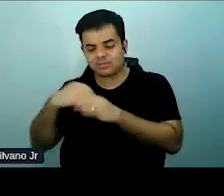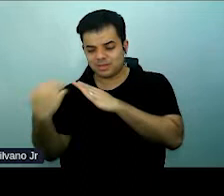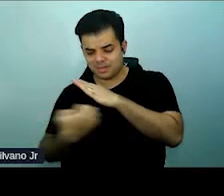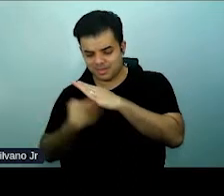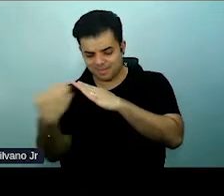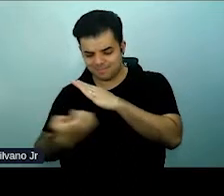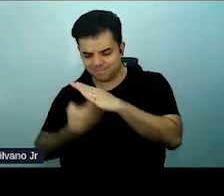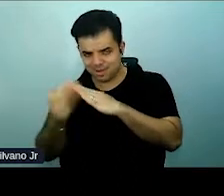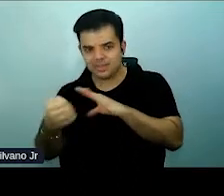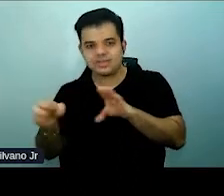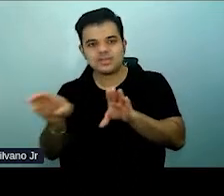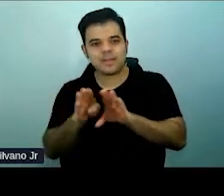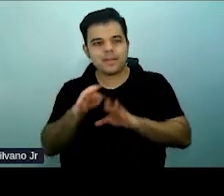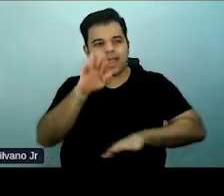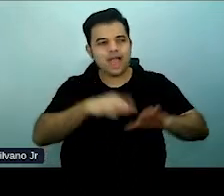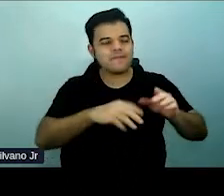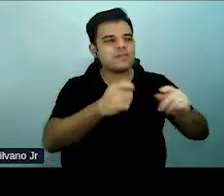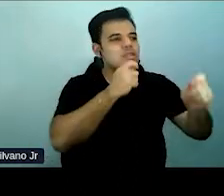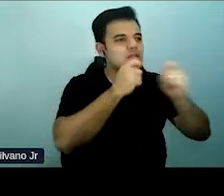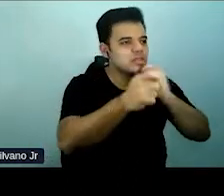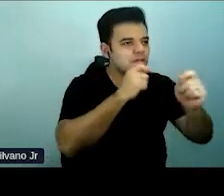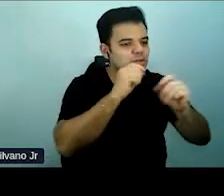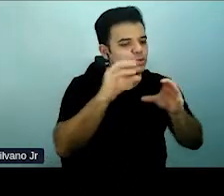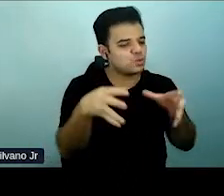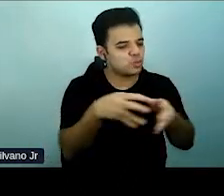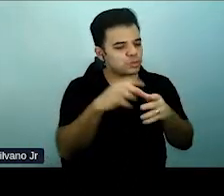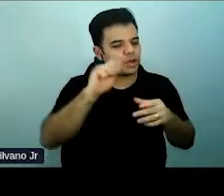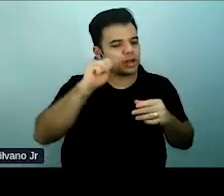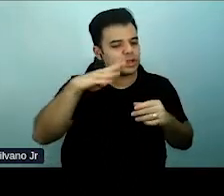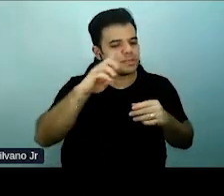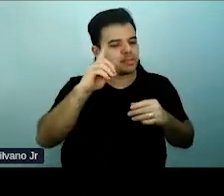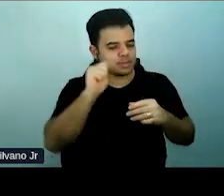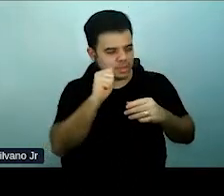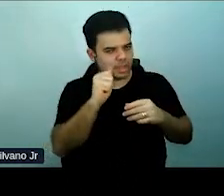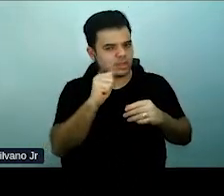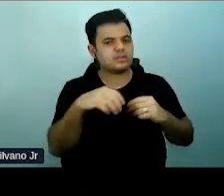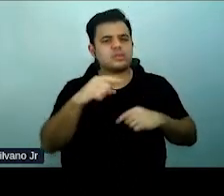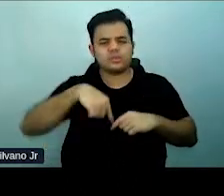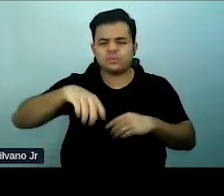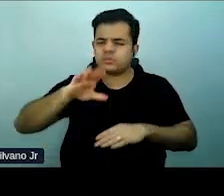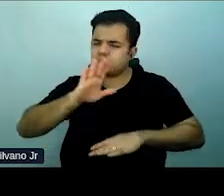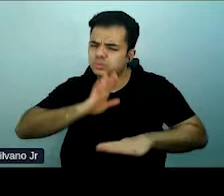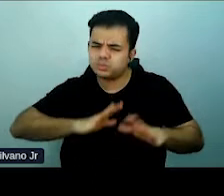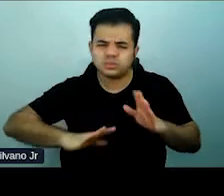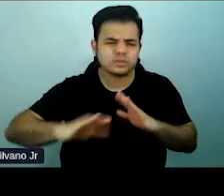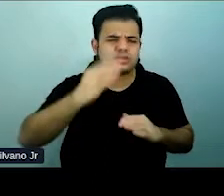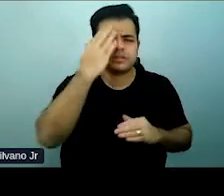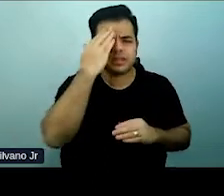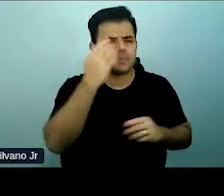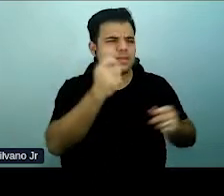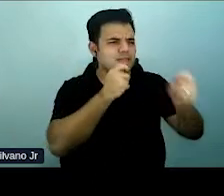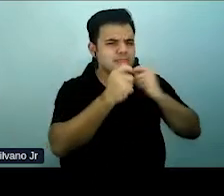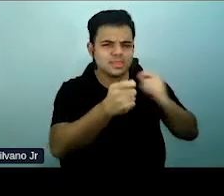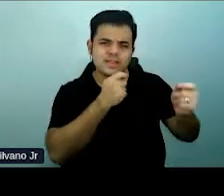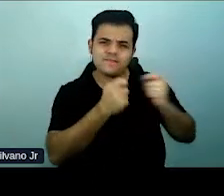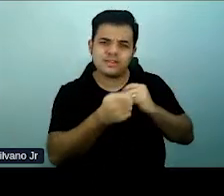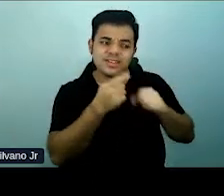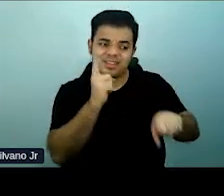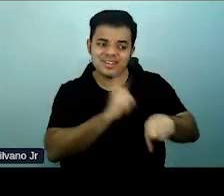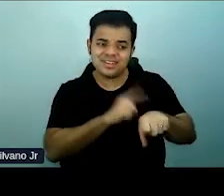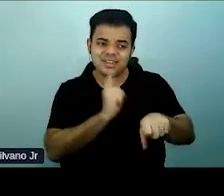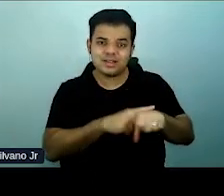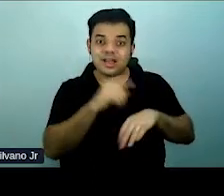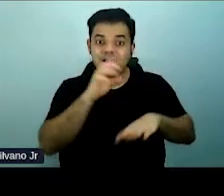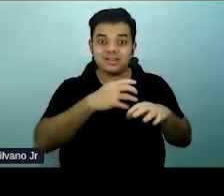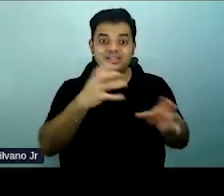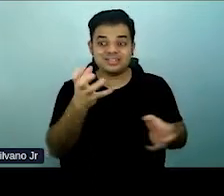também passando por um processo de entrevista da Lambda. A gente tem um cuidado a gente sabe que o processo de entrevista é um momento que deixa as